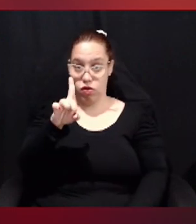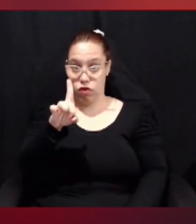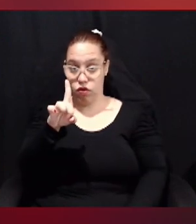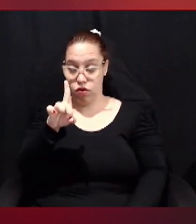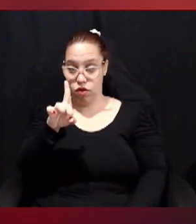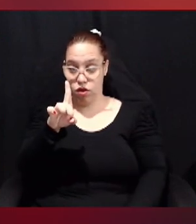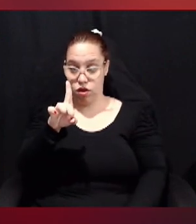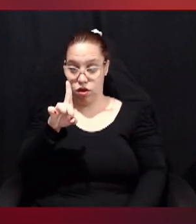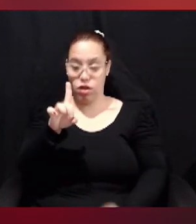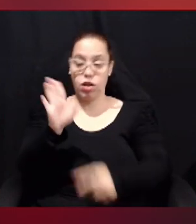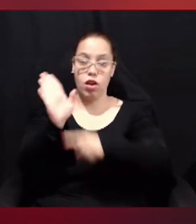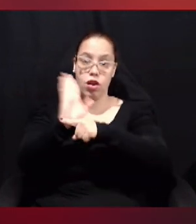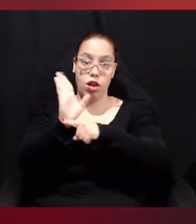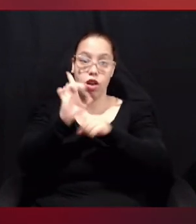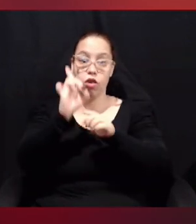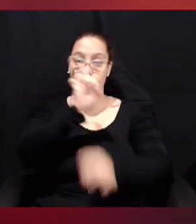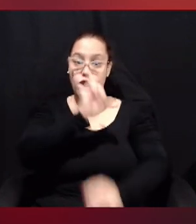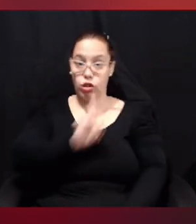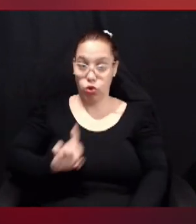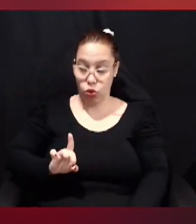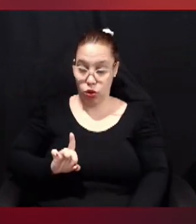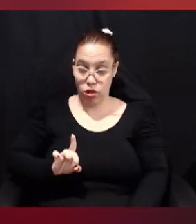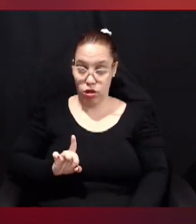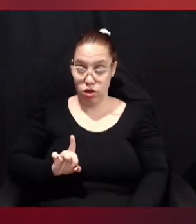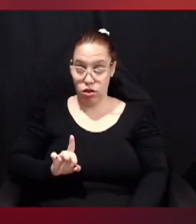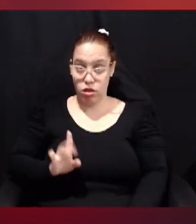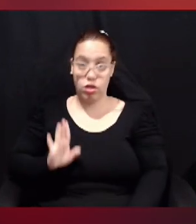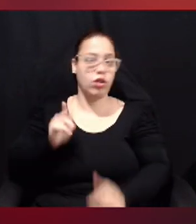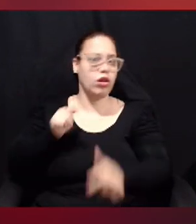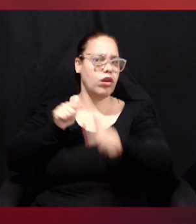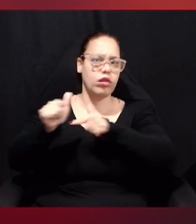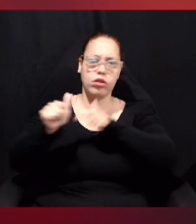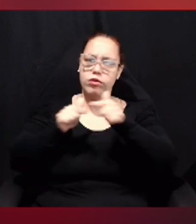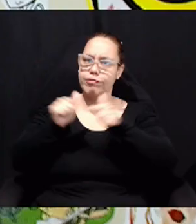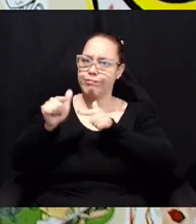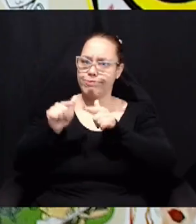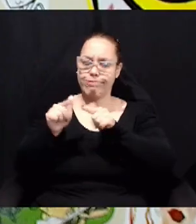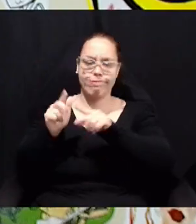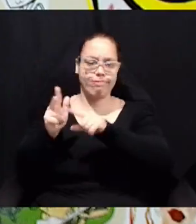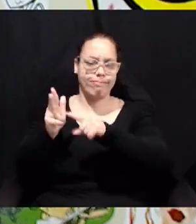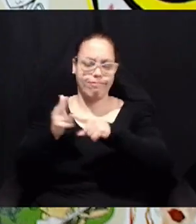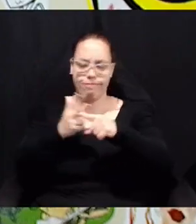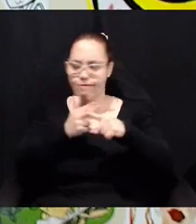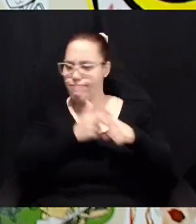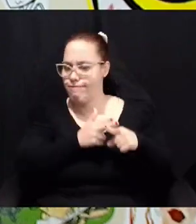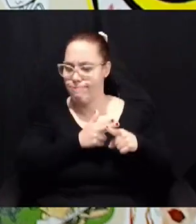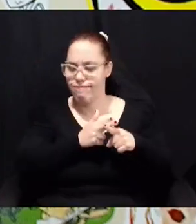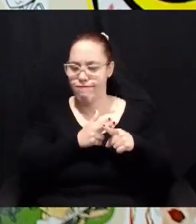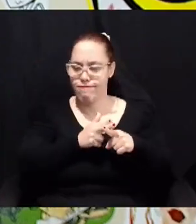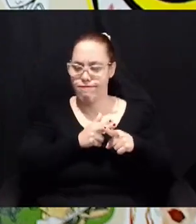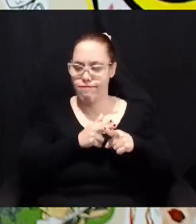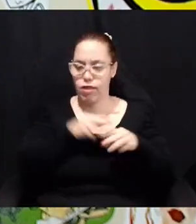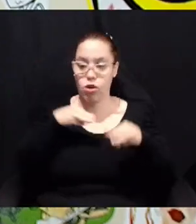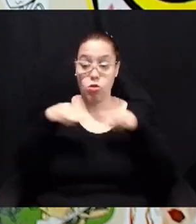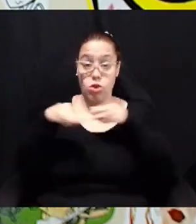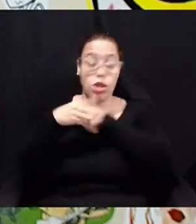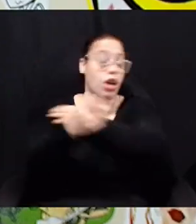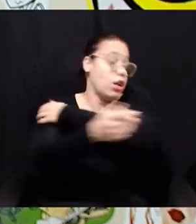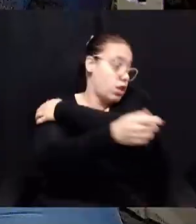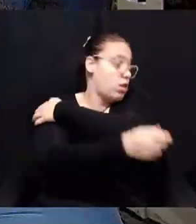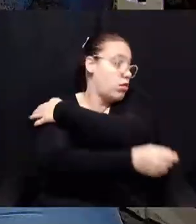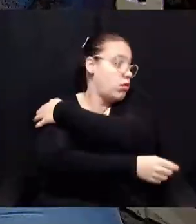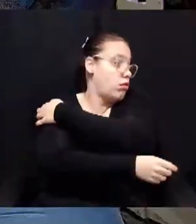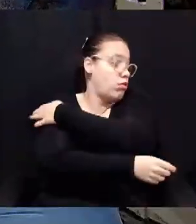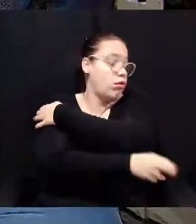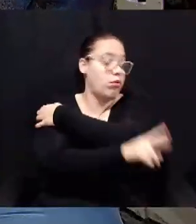então ele é um diretor e já trabalhou em diversos clipes de musicais, muito do rap, também